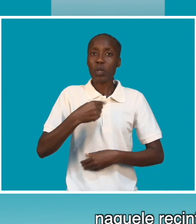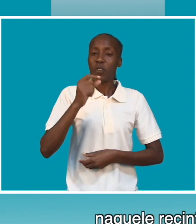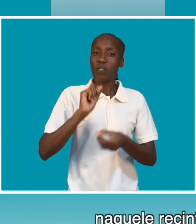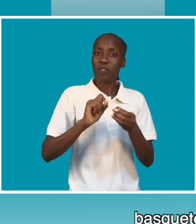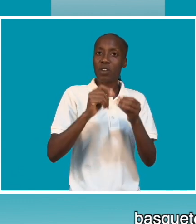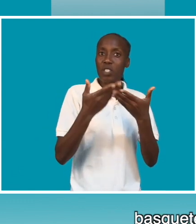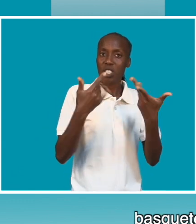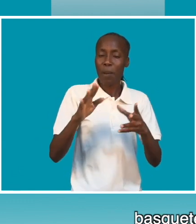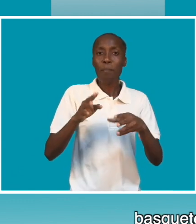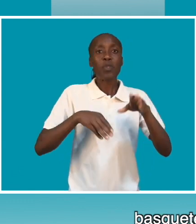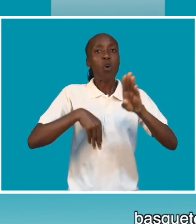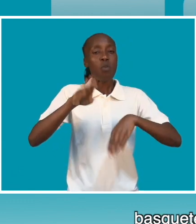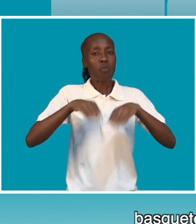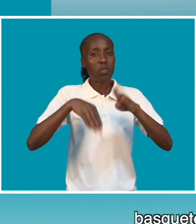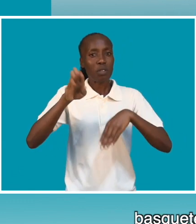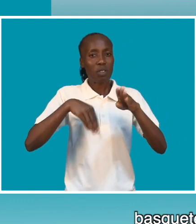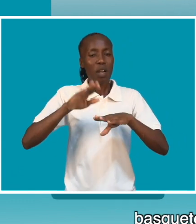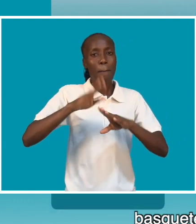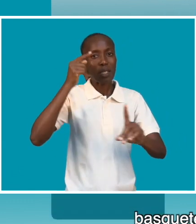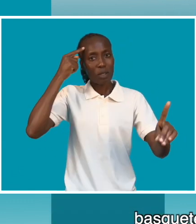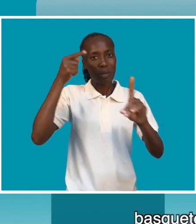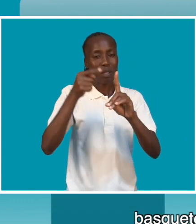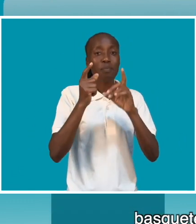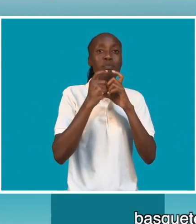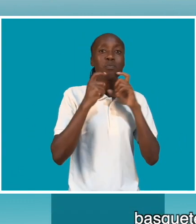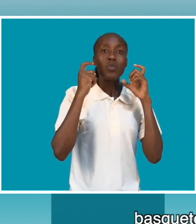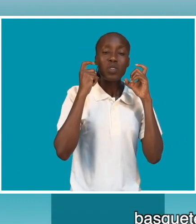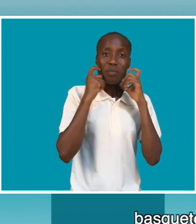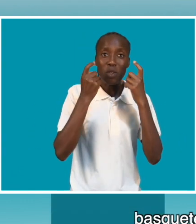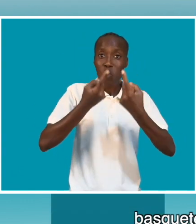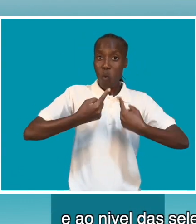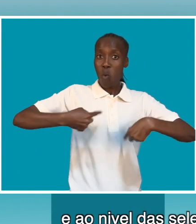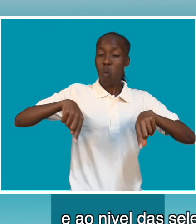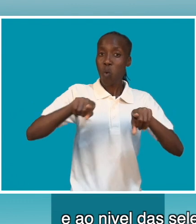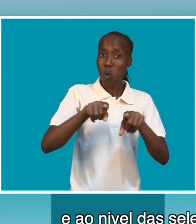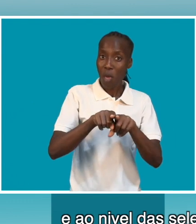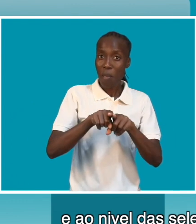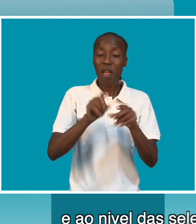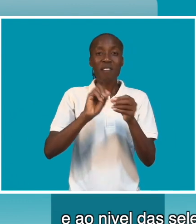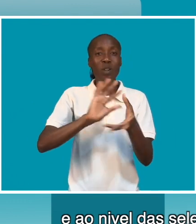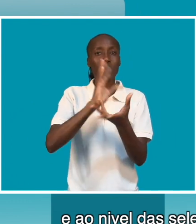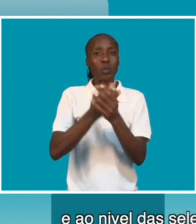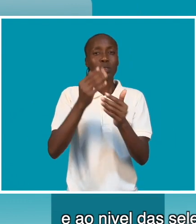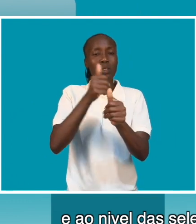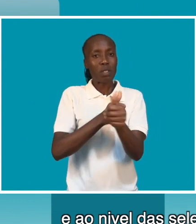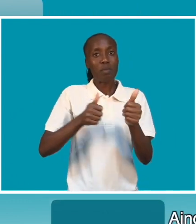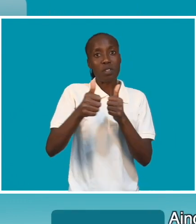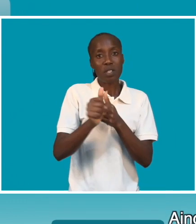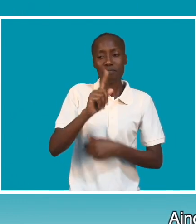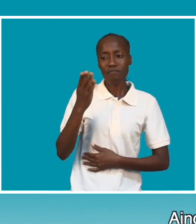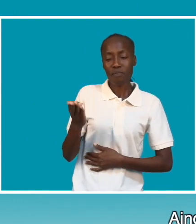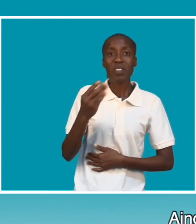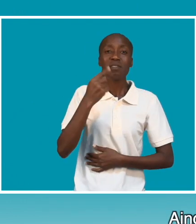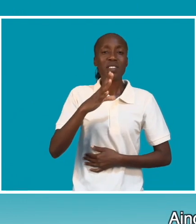basquete e futebol particularmente onde Moçambique ao nível de clubes e ao nível das seleções nacionais se fazia representar